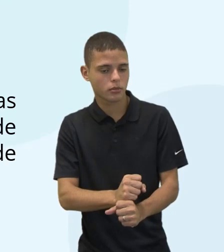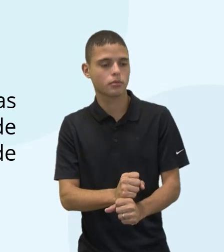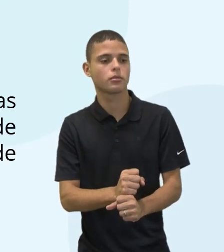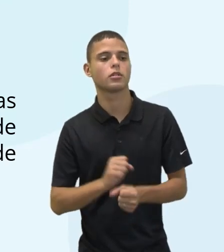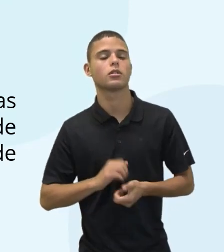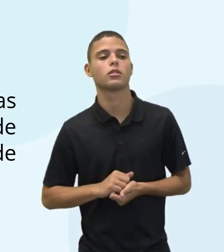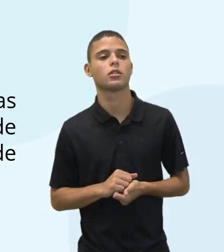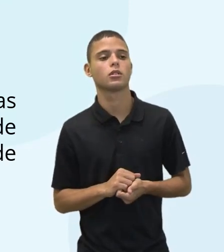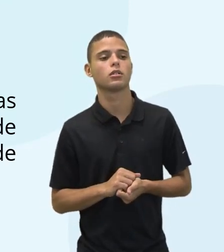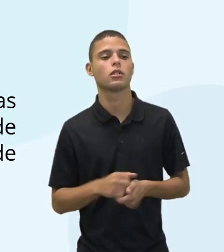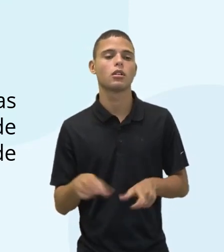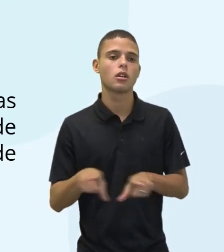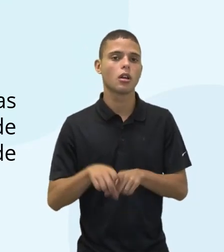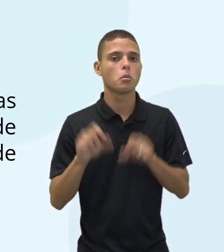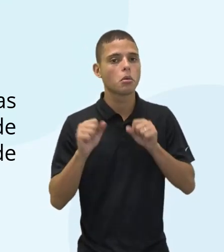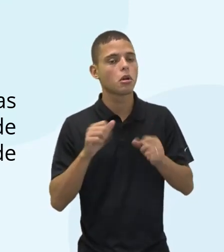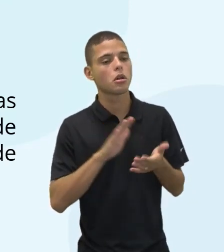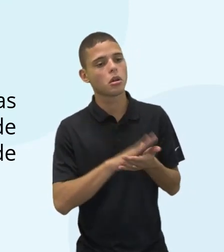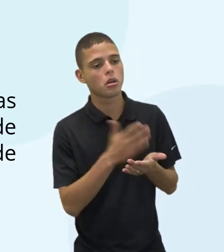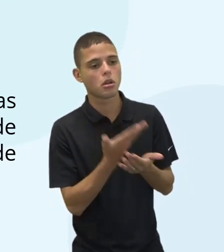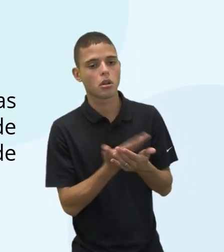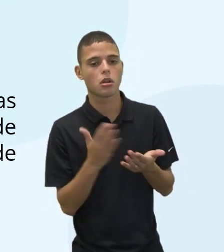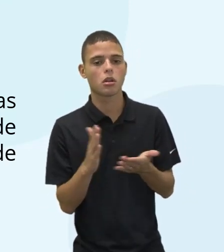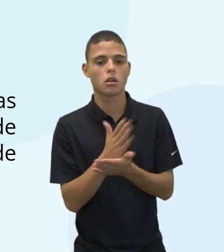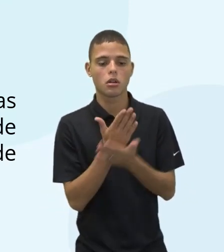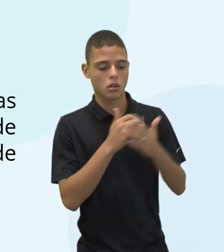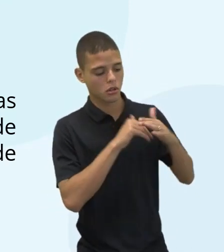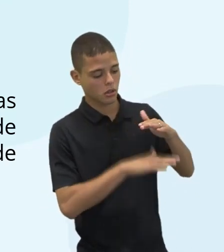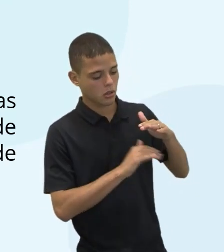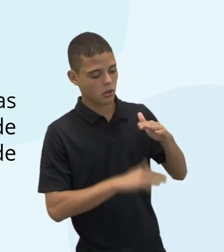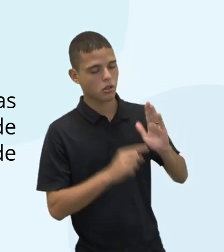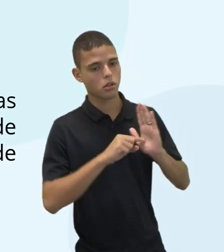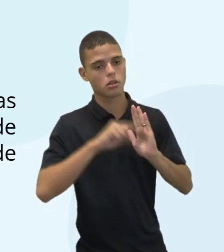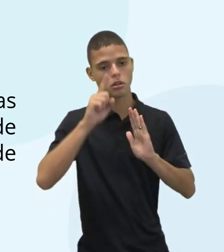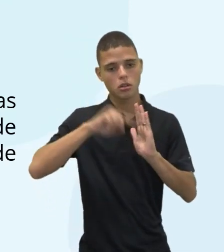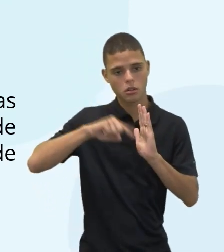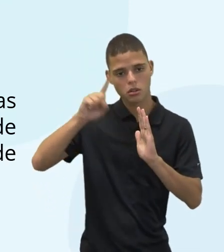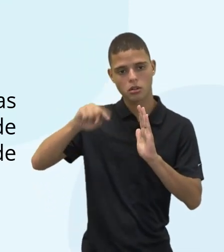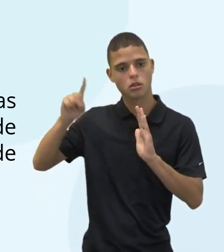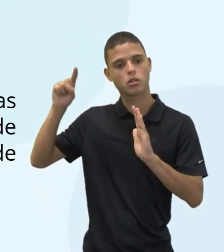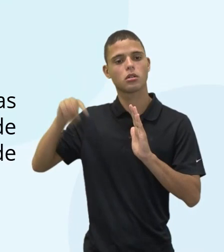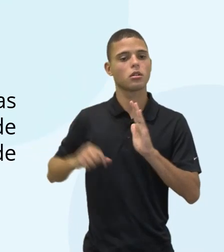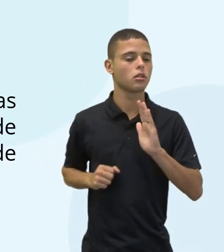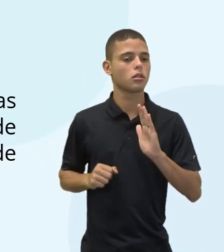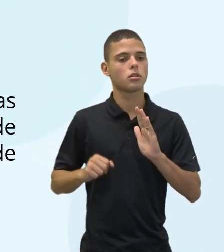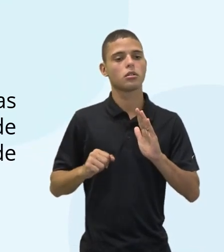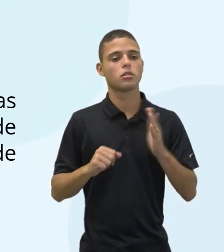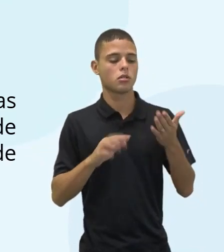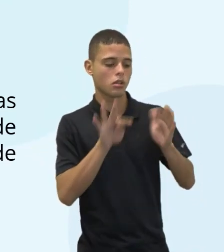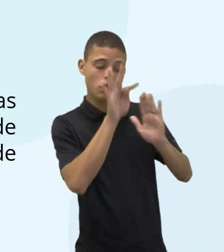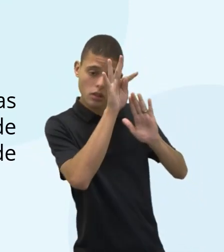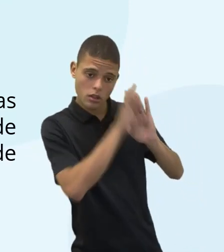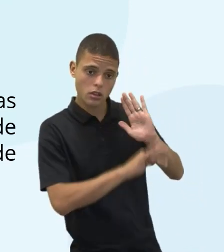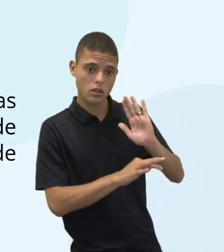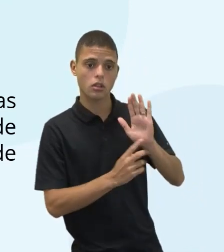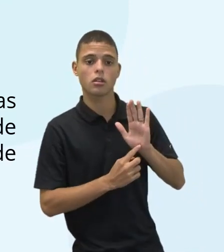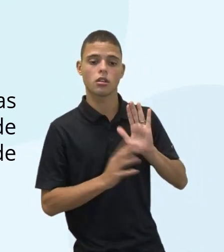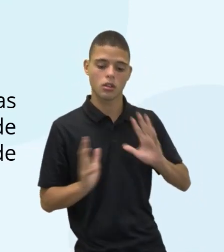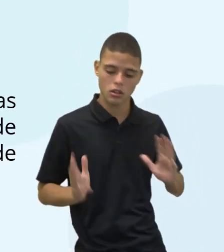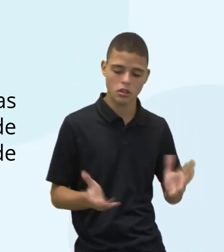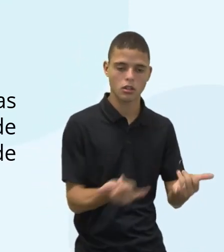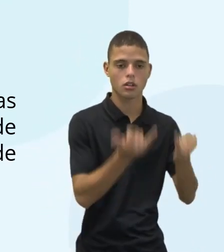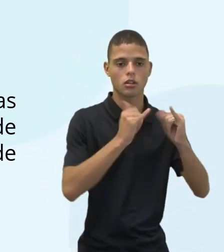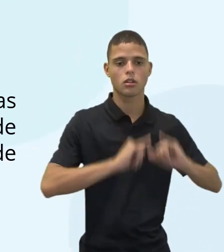equações, também podem interpretar dados estatísticos, gráficos, tabelas, infográficos, textos de divulgação científica,